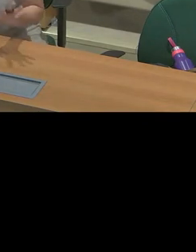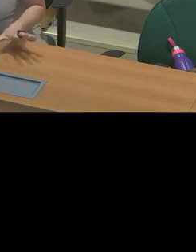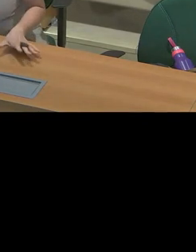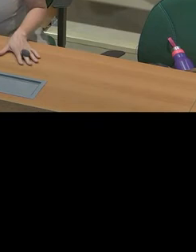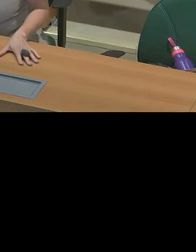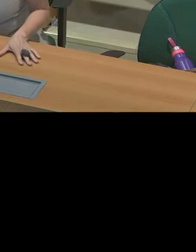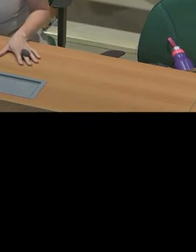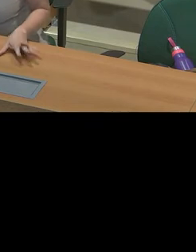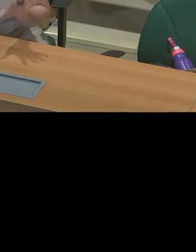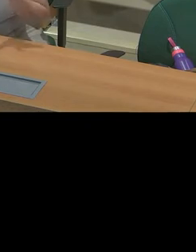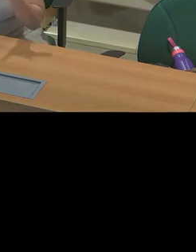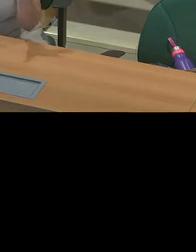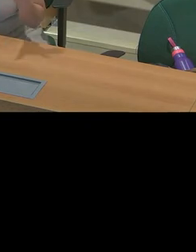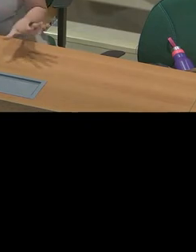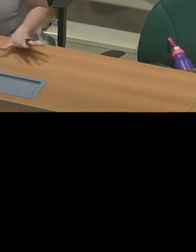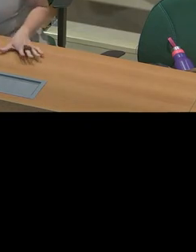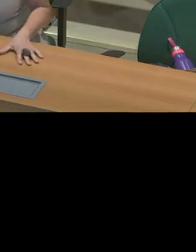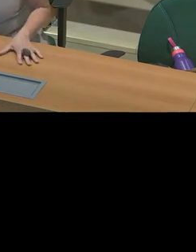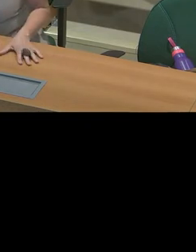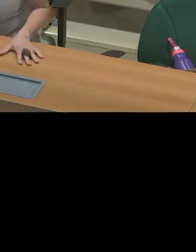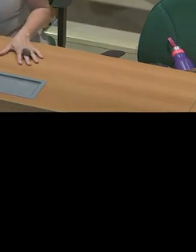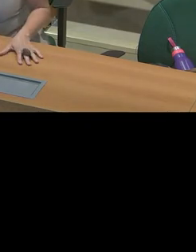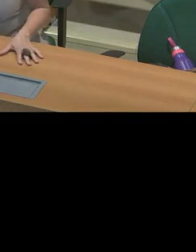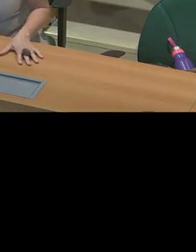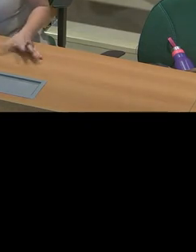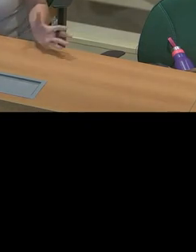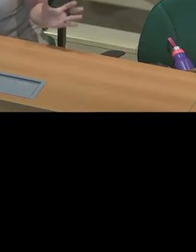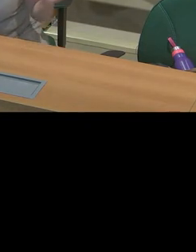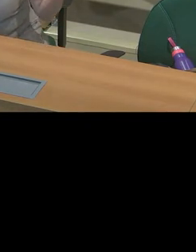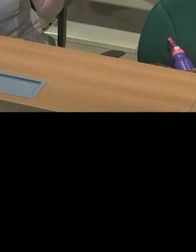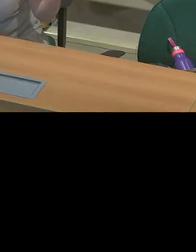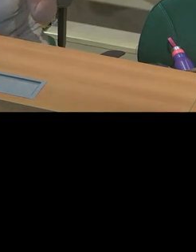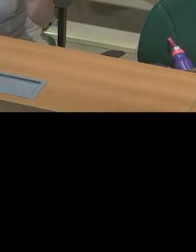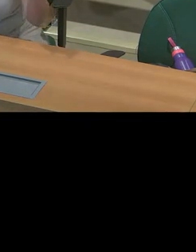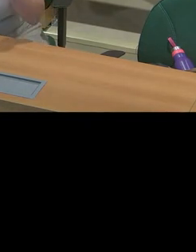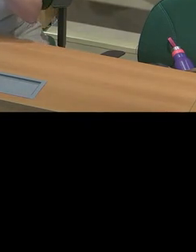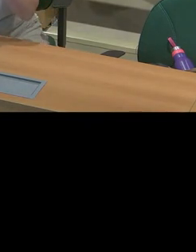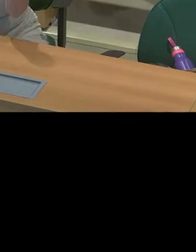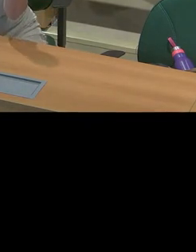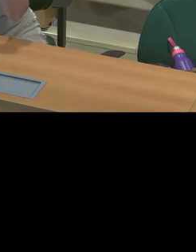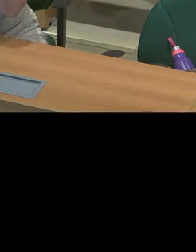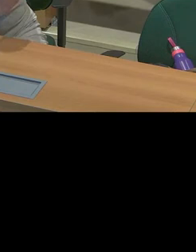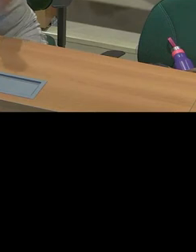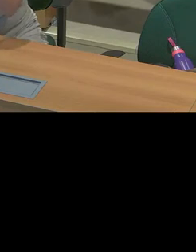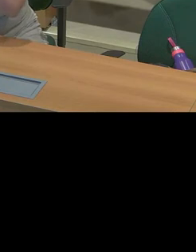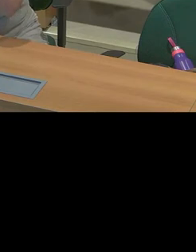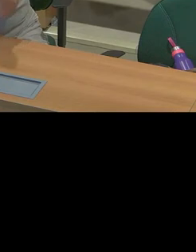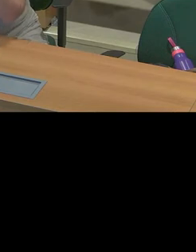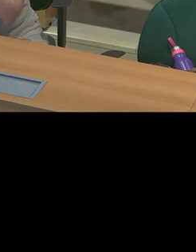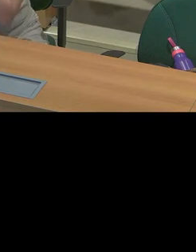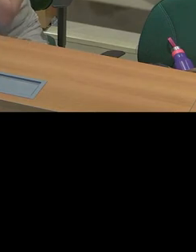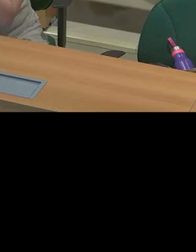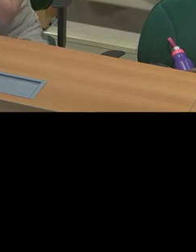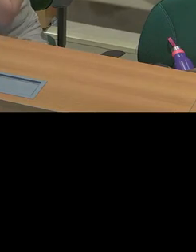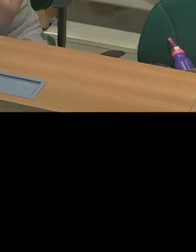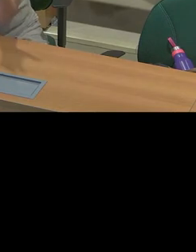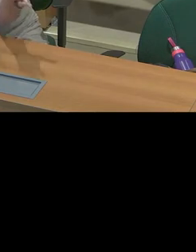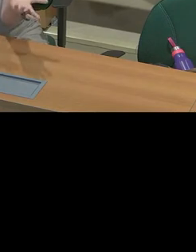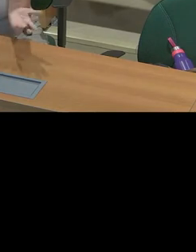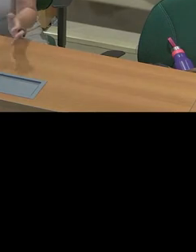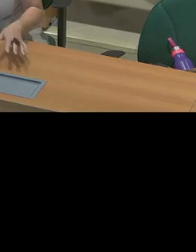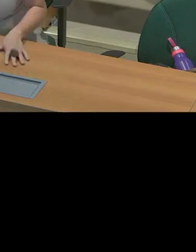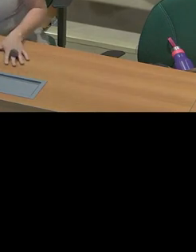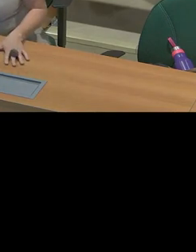seu quadrado para executar o seu projeto. E aí, a não ser trocas de conversas, informações,